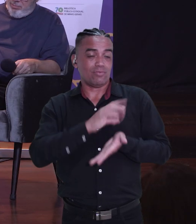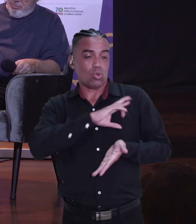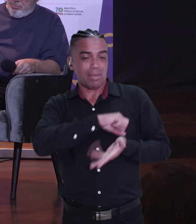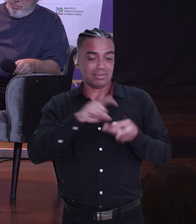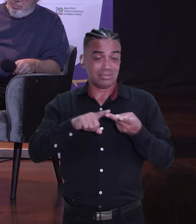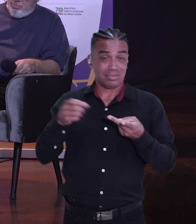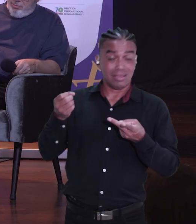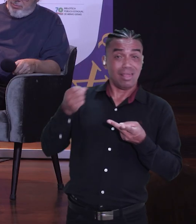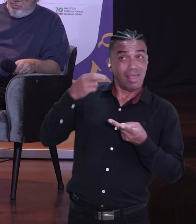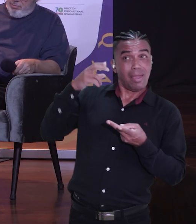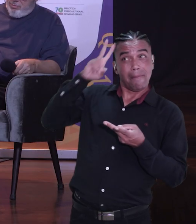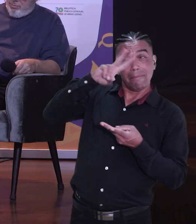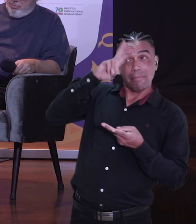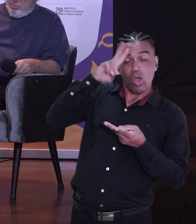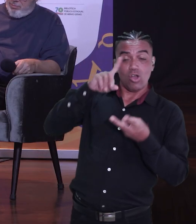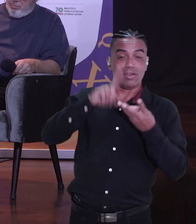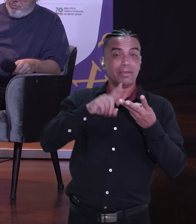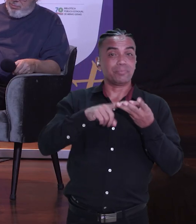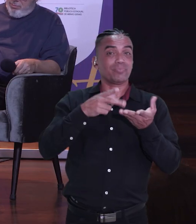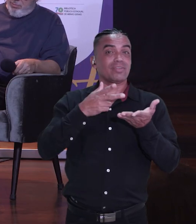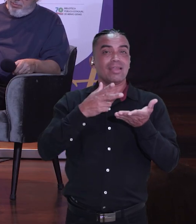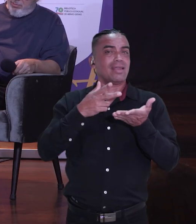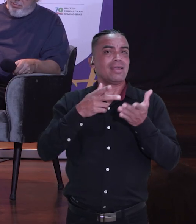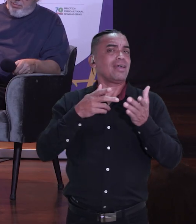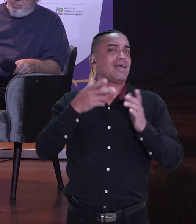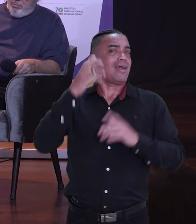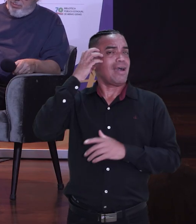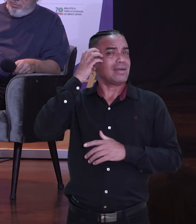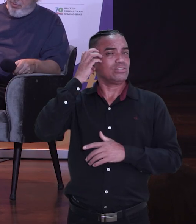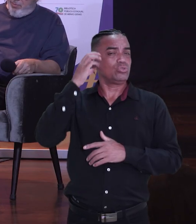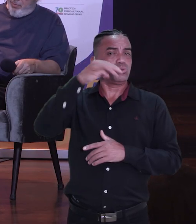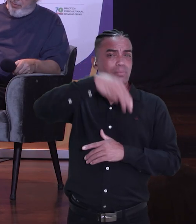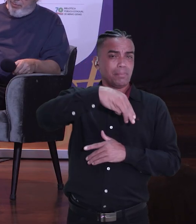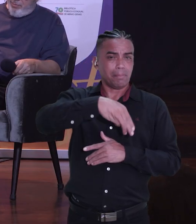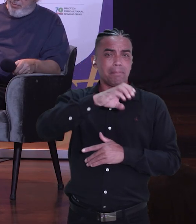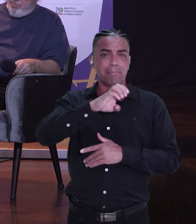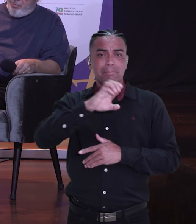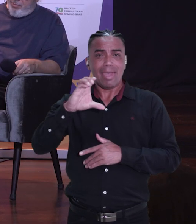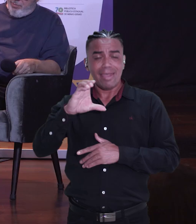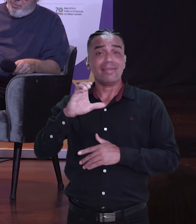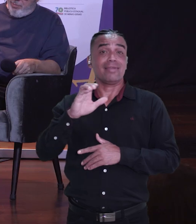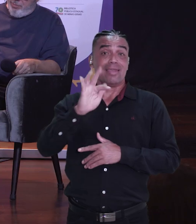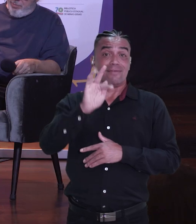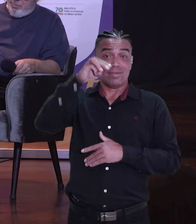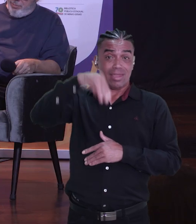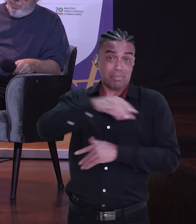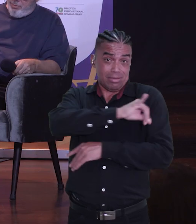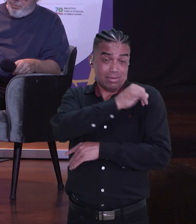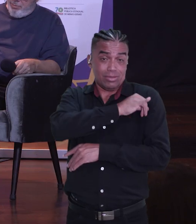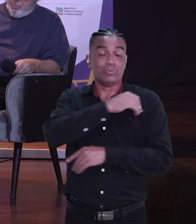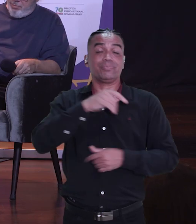num livro de memórias, escrevendo uma série de 9 programas de rádio para a Rádio MEC FM do Rio,